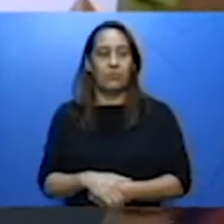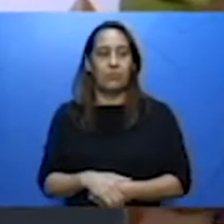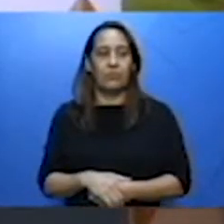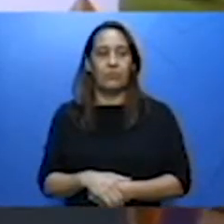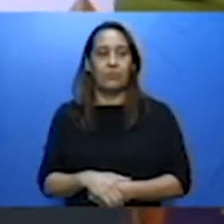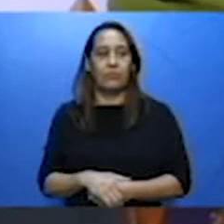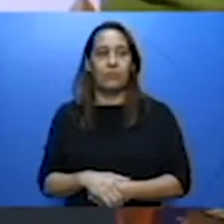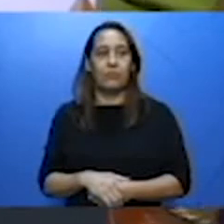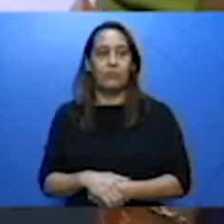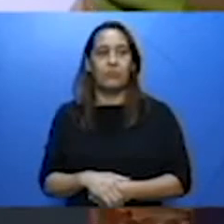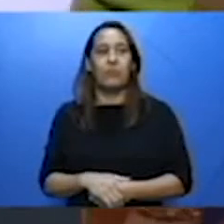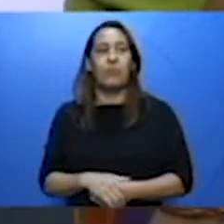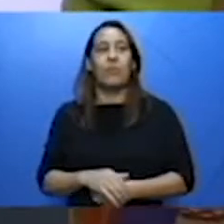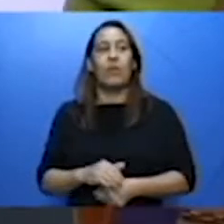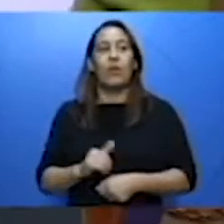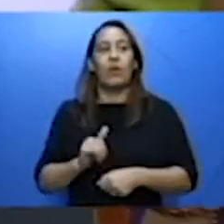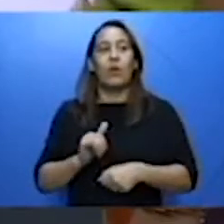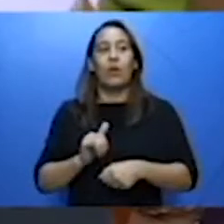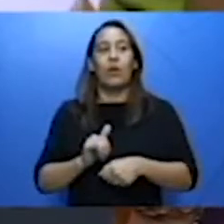que que a professora está falando.